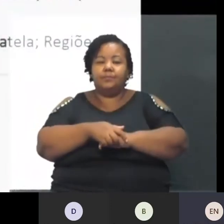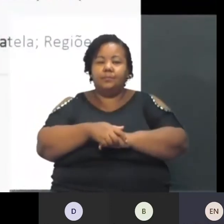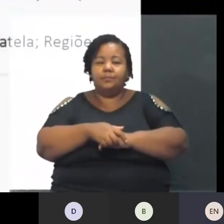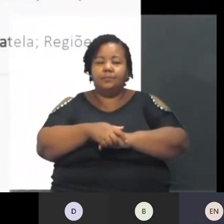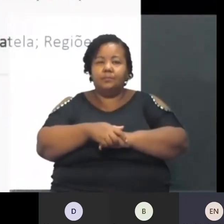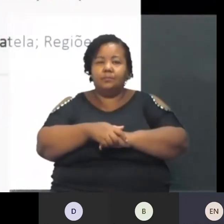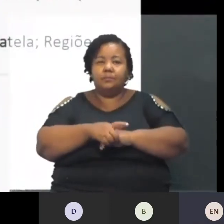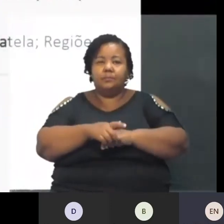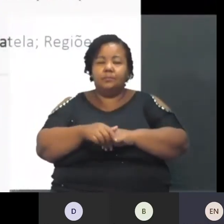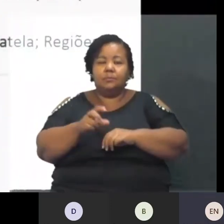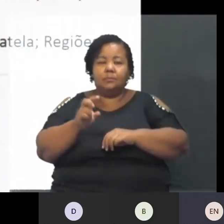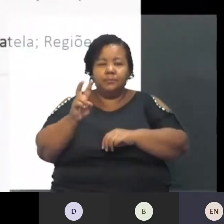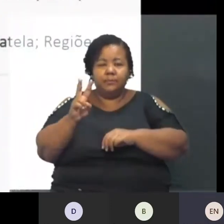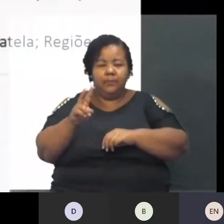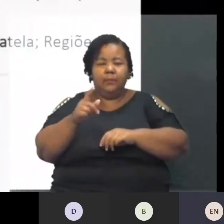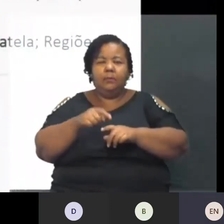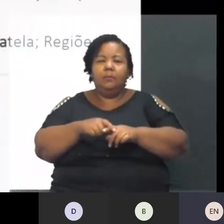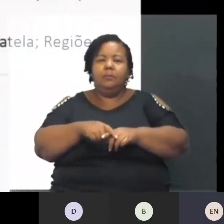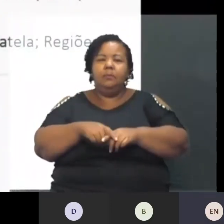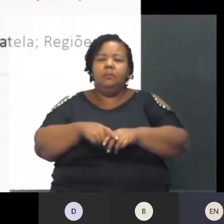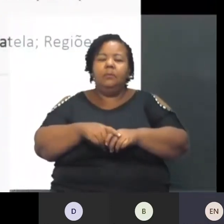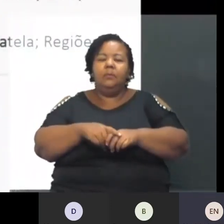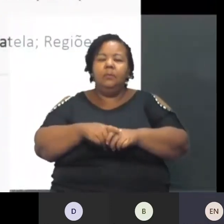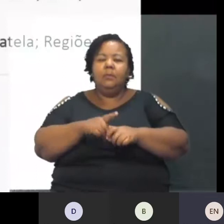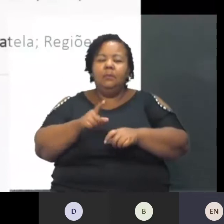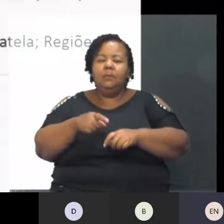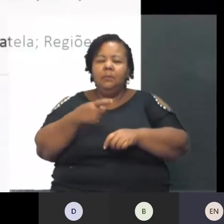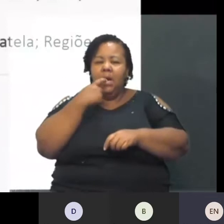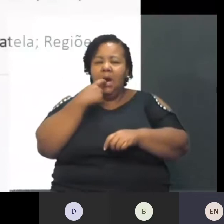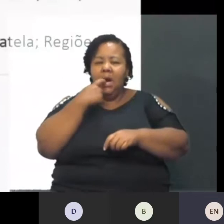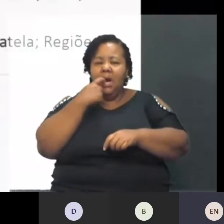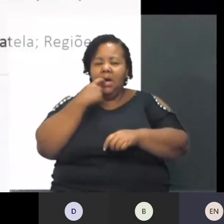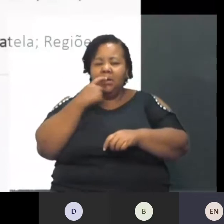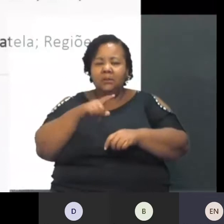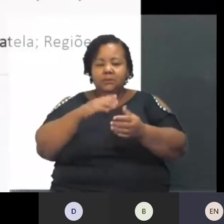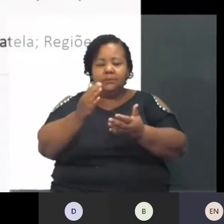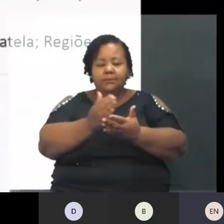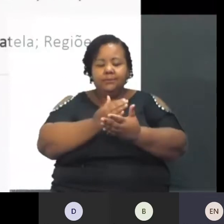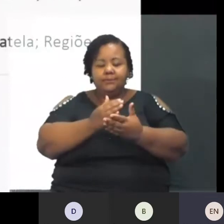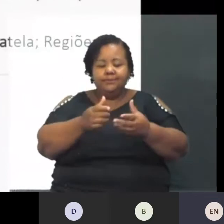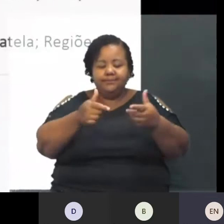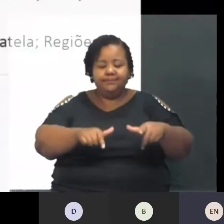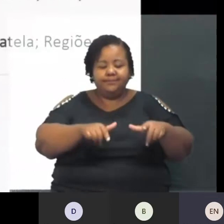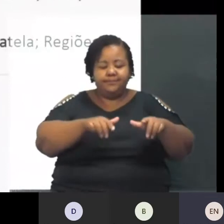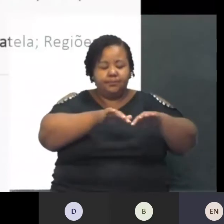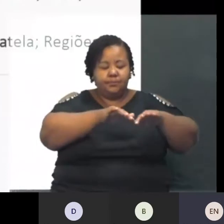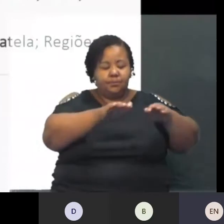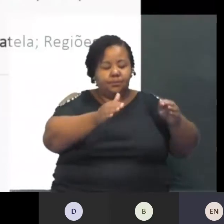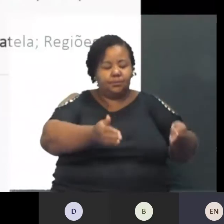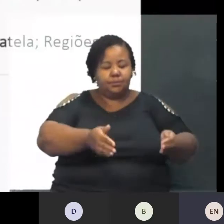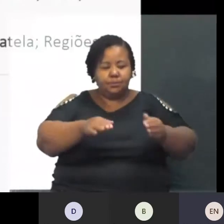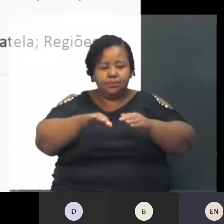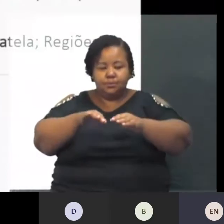E o procedimento 2? O procedimento 2, os ossos estarão distribuídos nas bancadas e, em seguida,